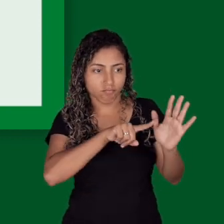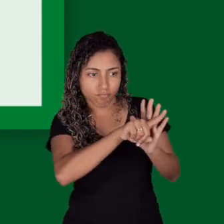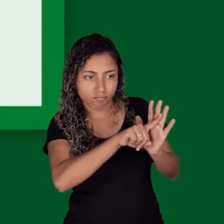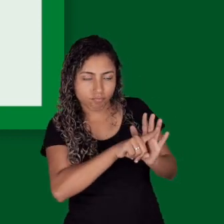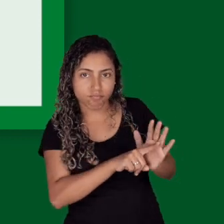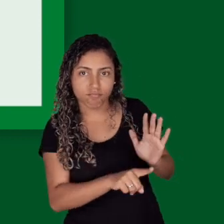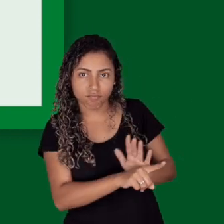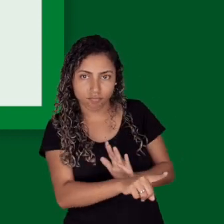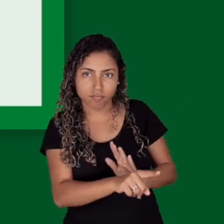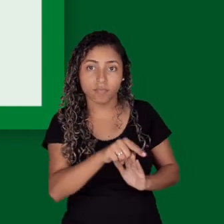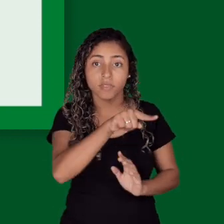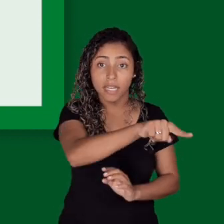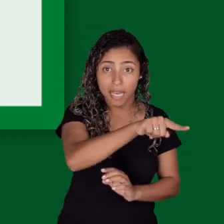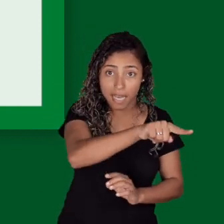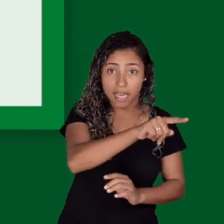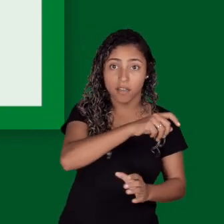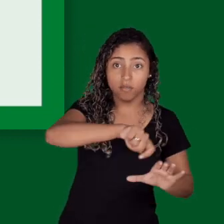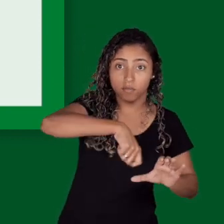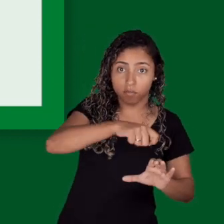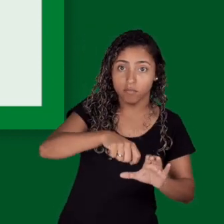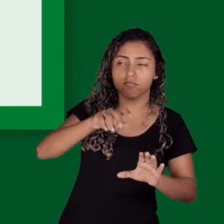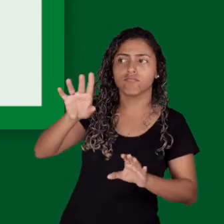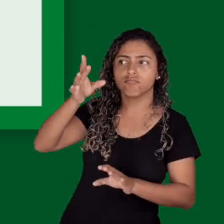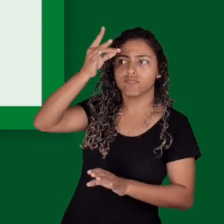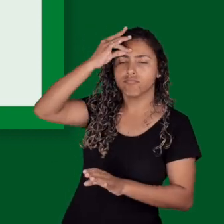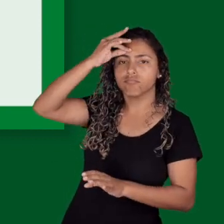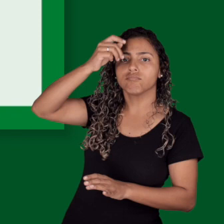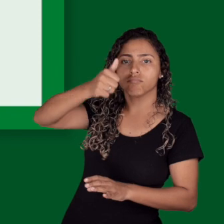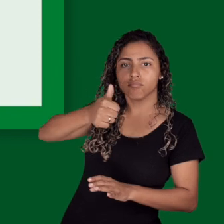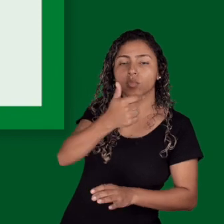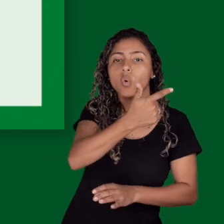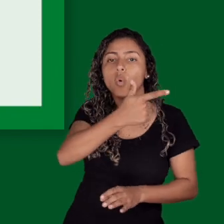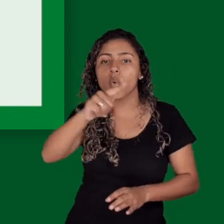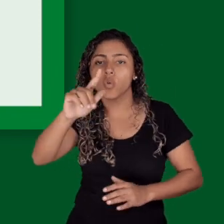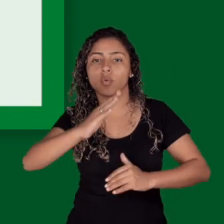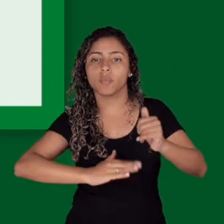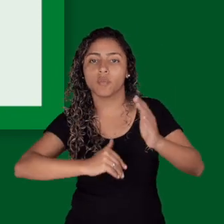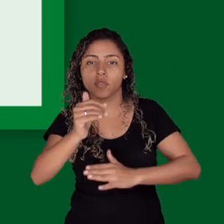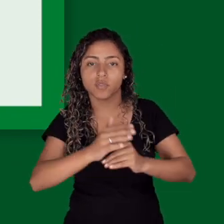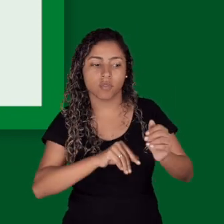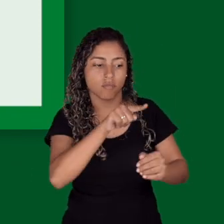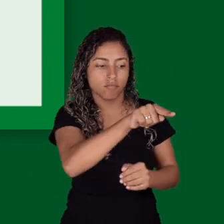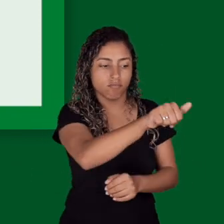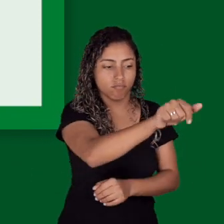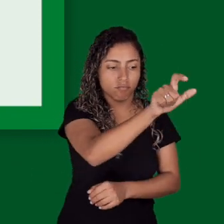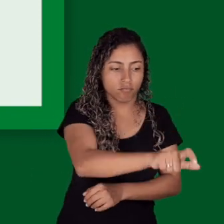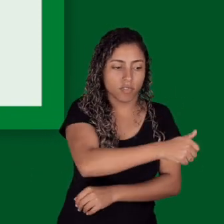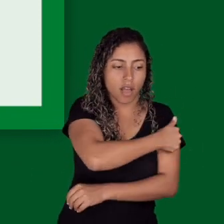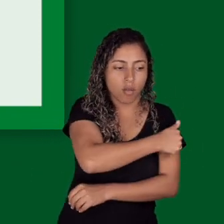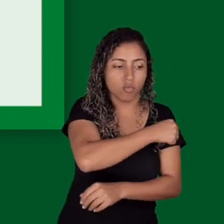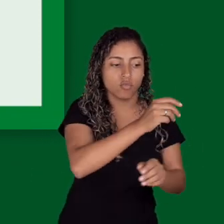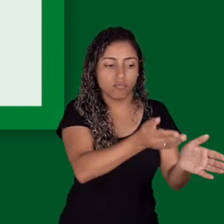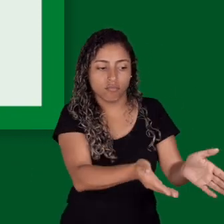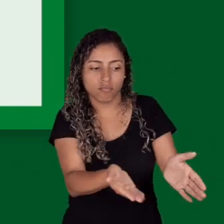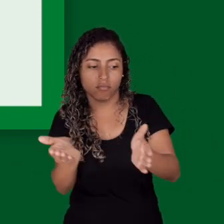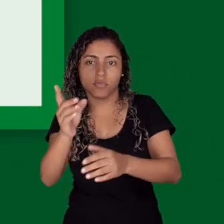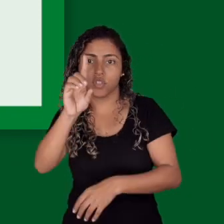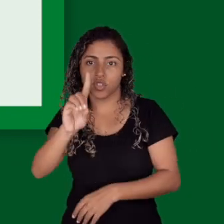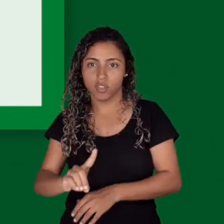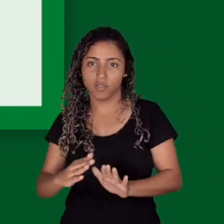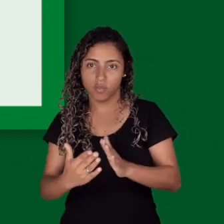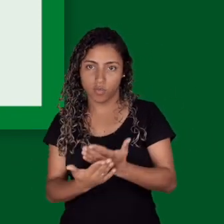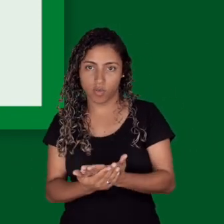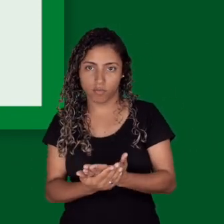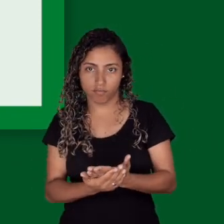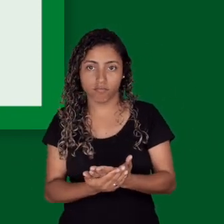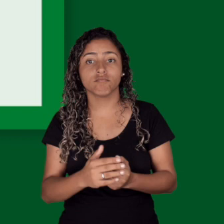toma ciência do caso, o profissional do PSE outro encaminha esse aluno para o diretor da escola. O diretor ele recebe